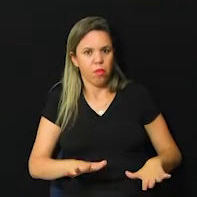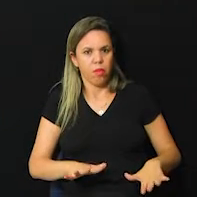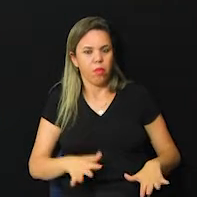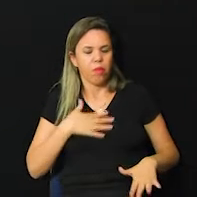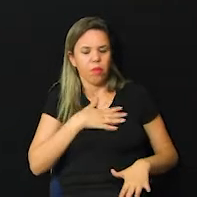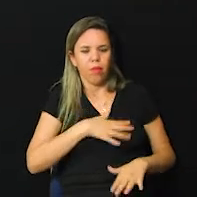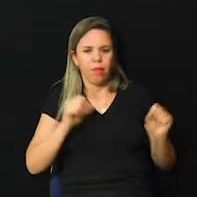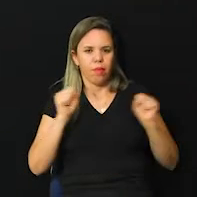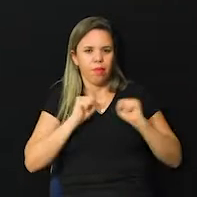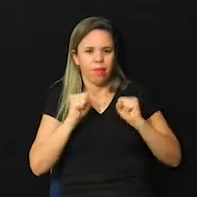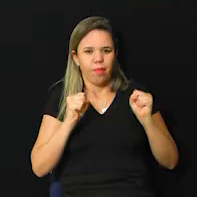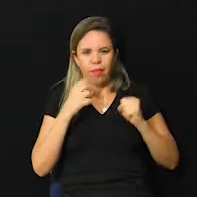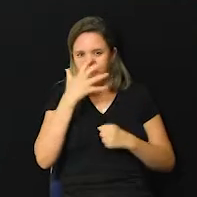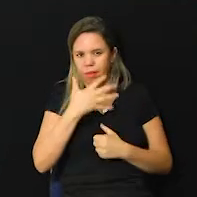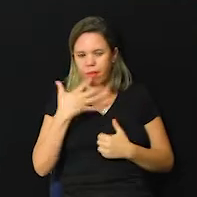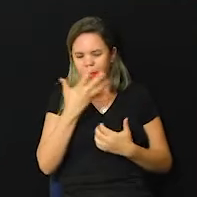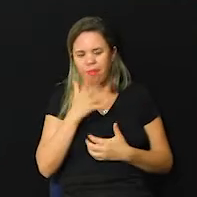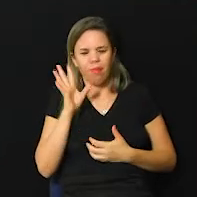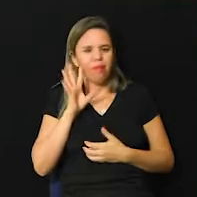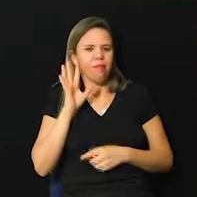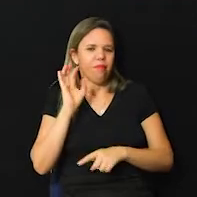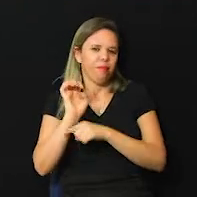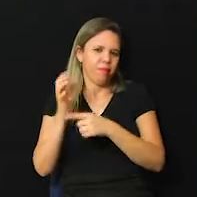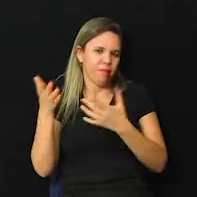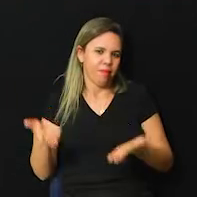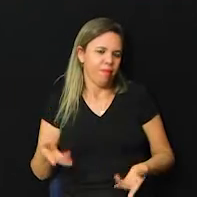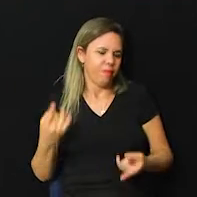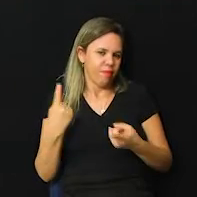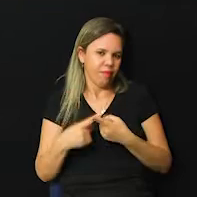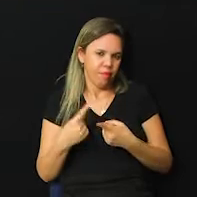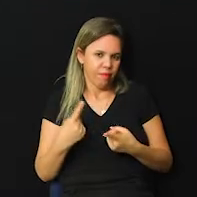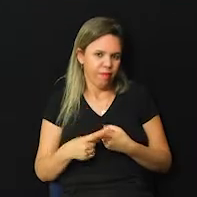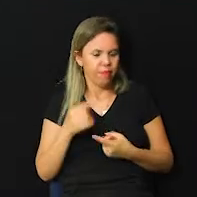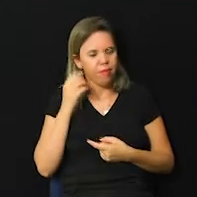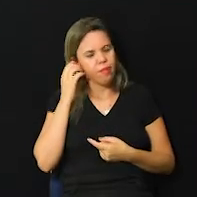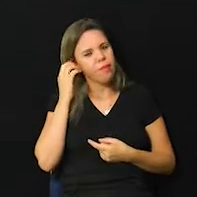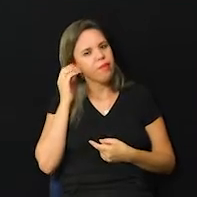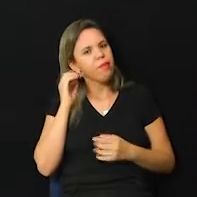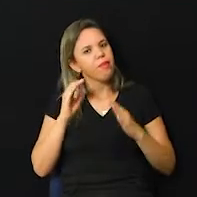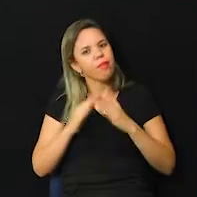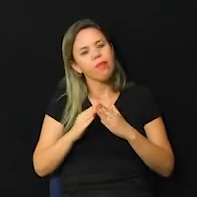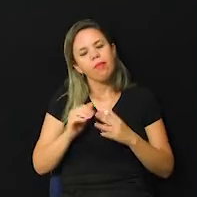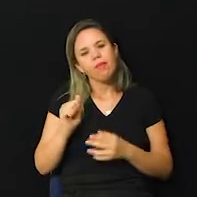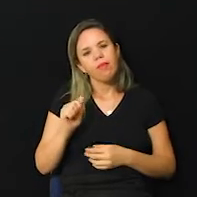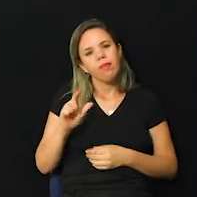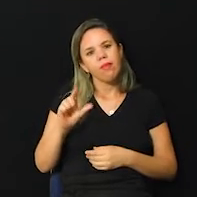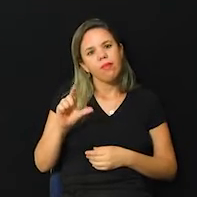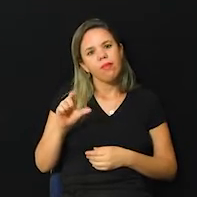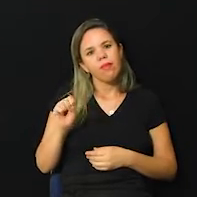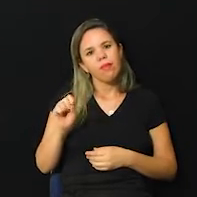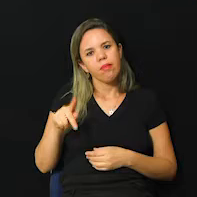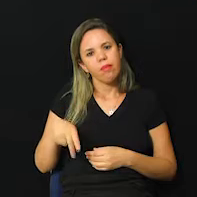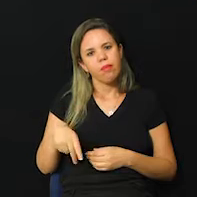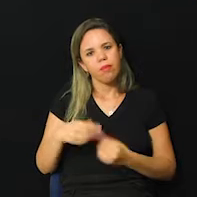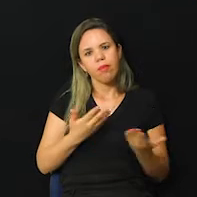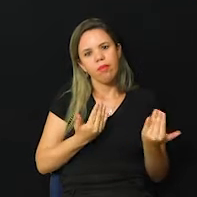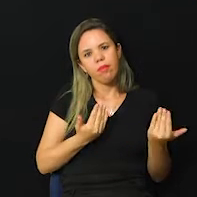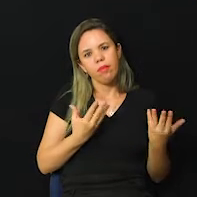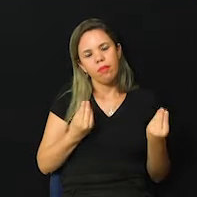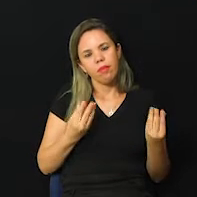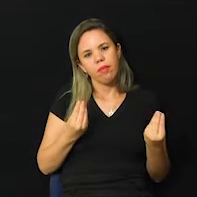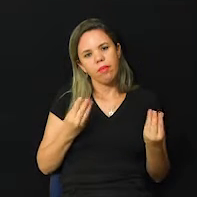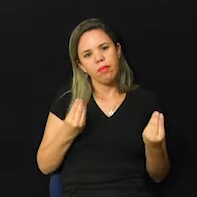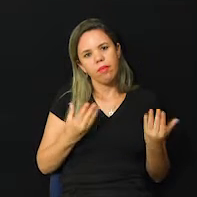estou apaixonada pelo tecto e bacana porque a eu moro em Austin aqui é uma cidade muito